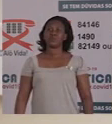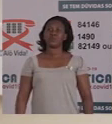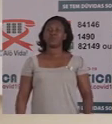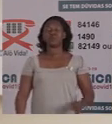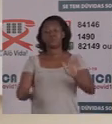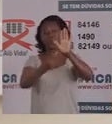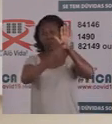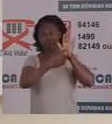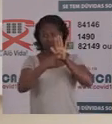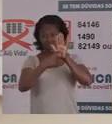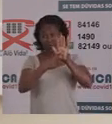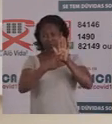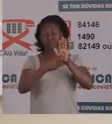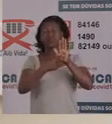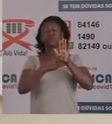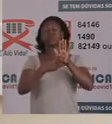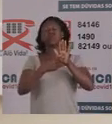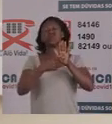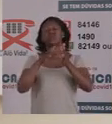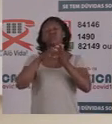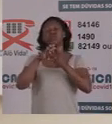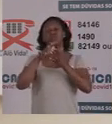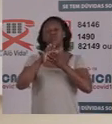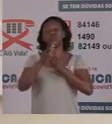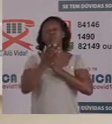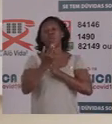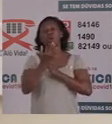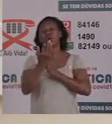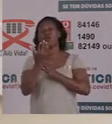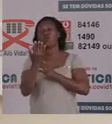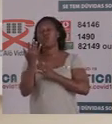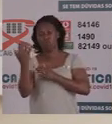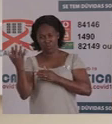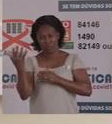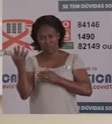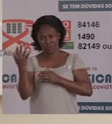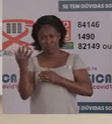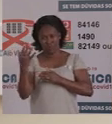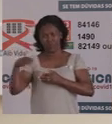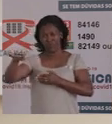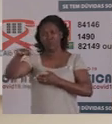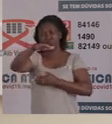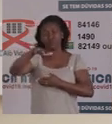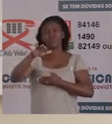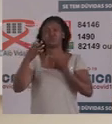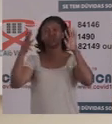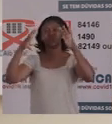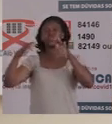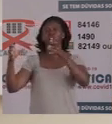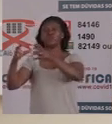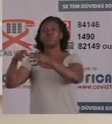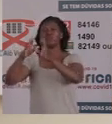Este slide mostra o número de casos por milhão de habitantes. Portanto, falar só no número absoluto de